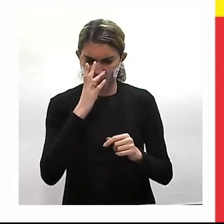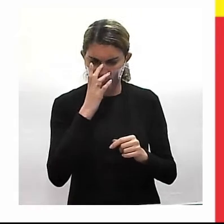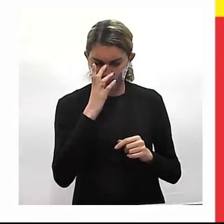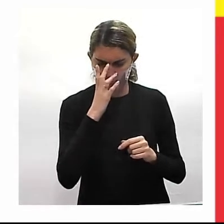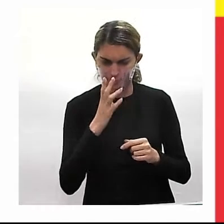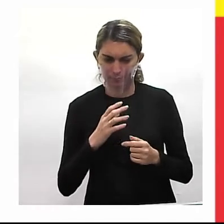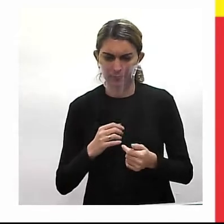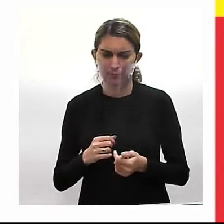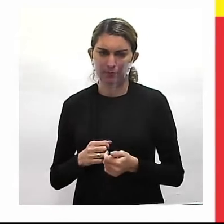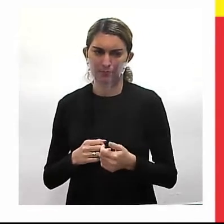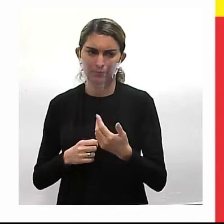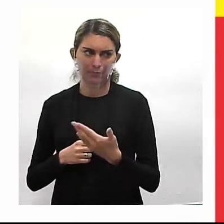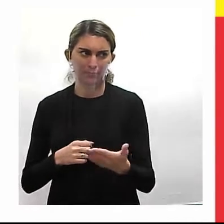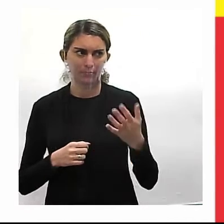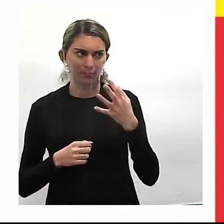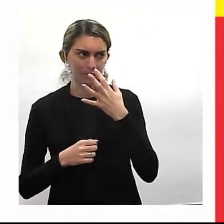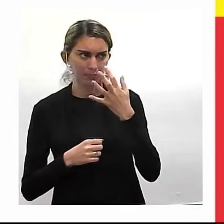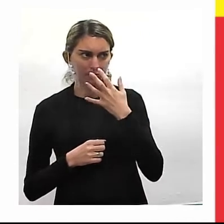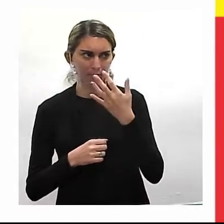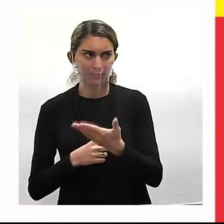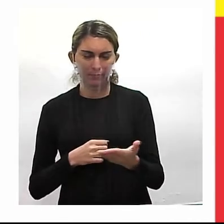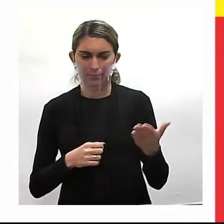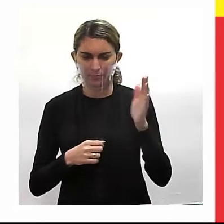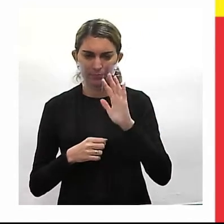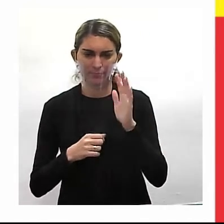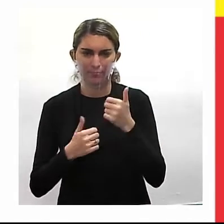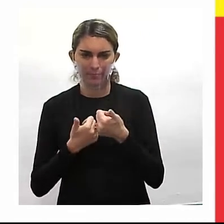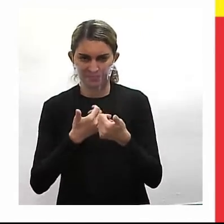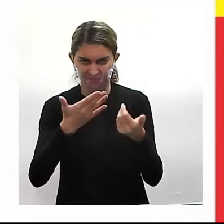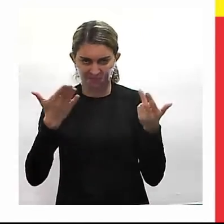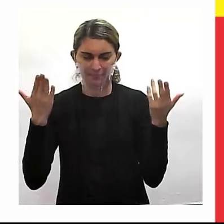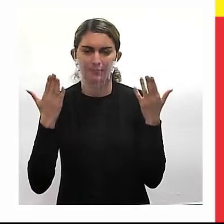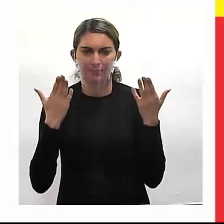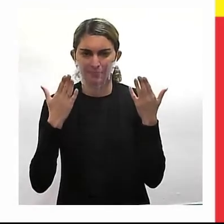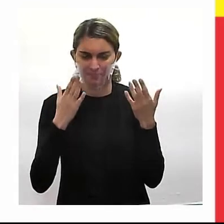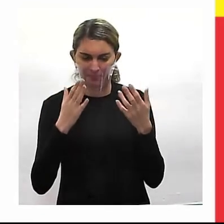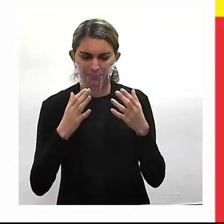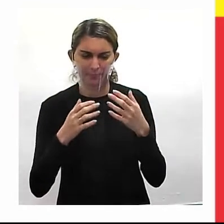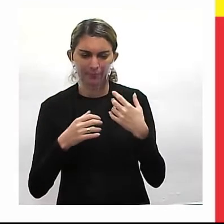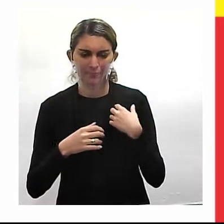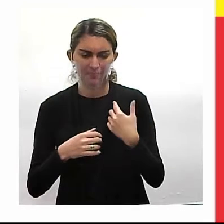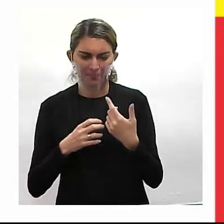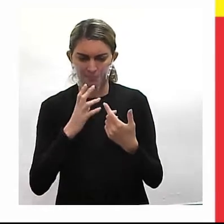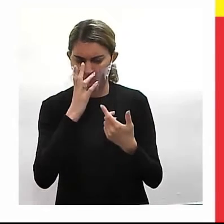só. Então, observa o que ele está dando, tá? Caneta, por favor.